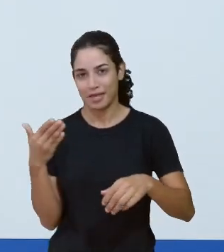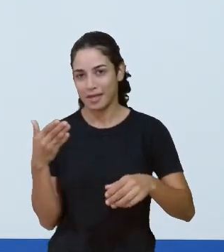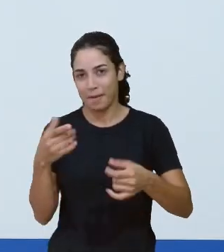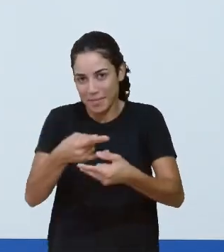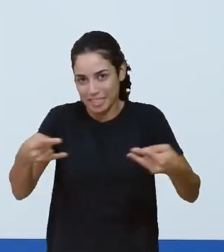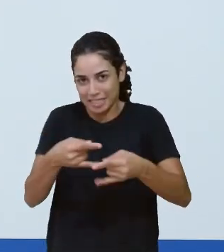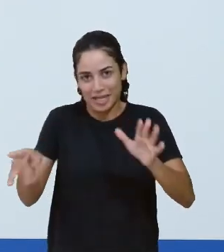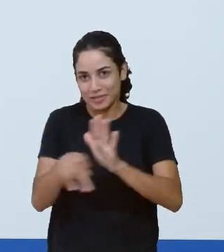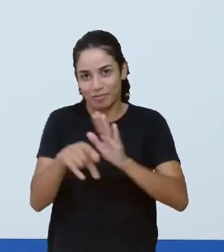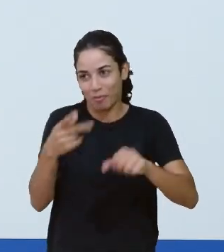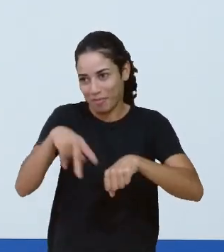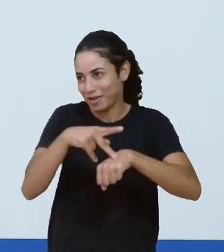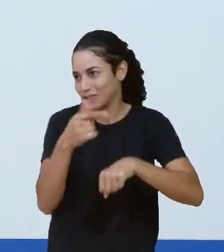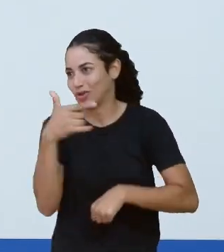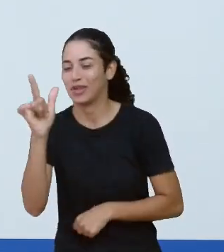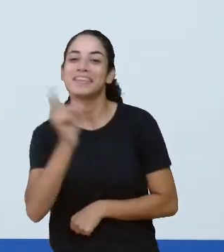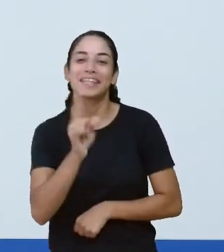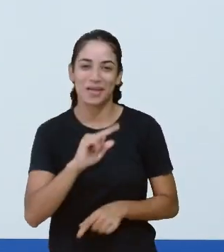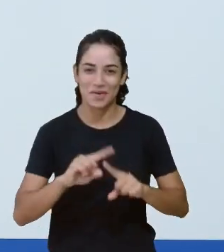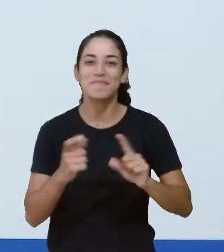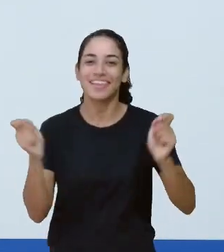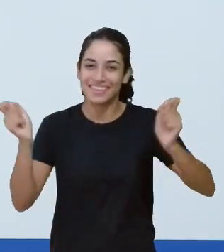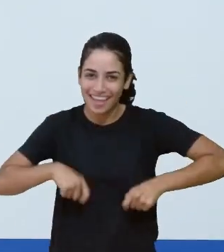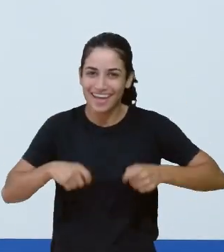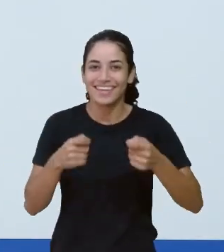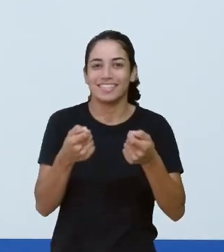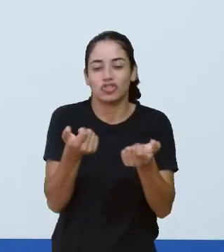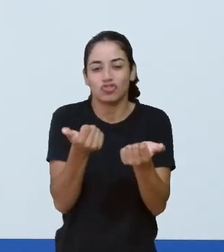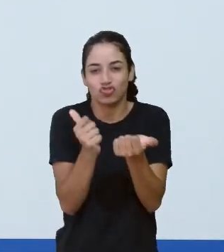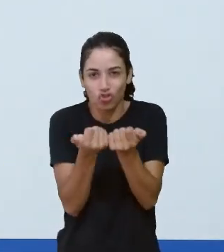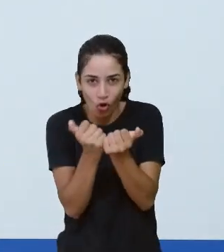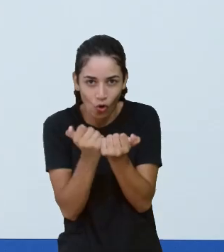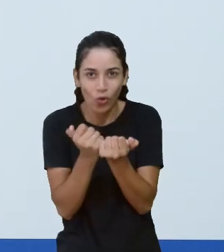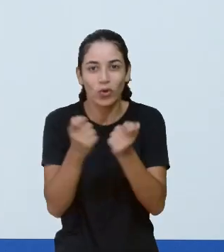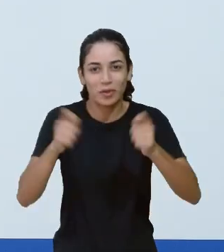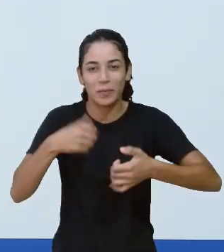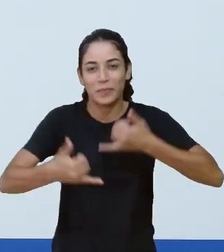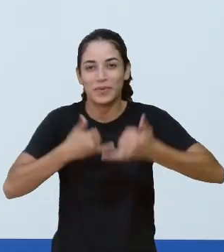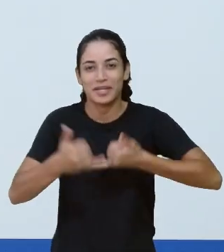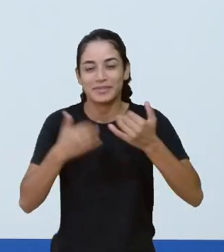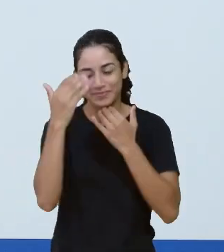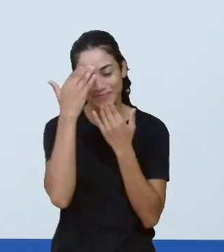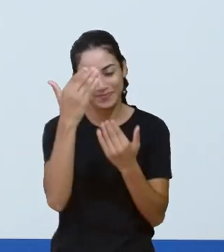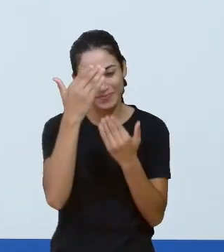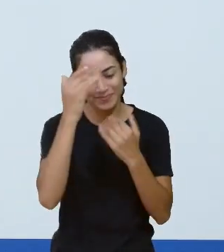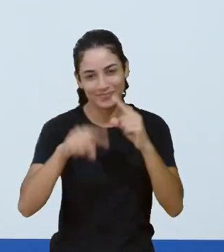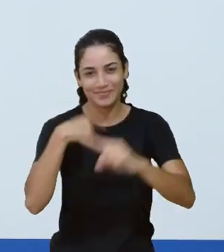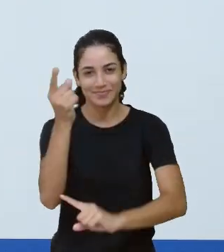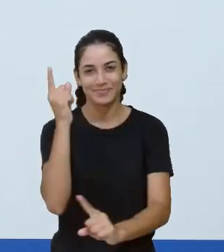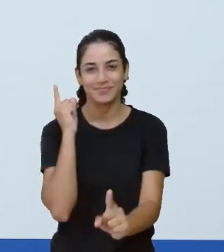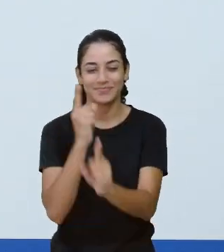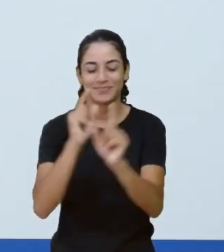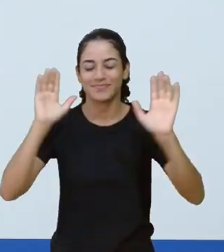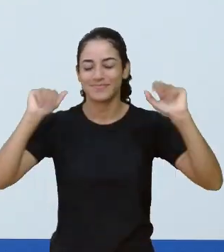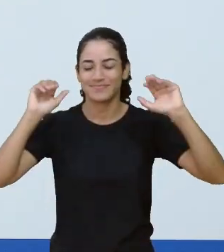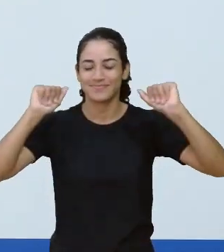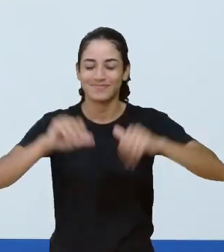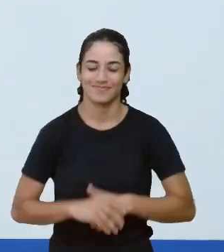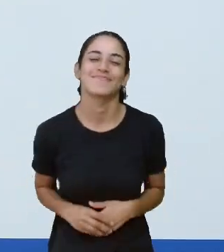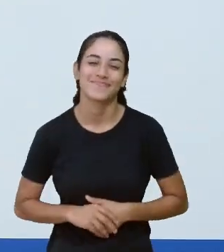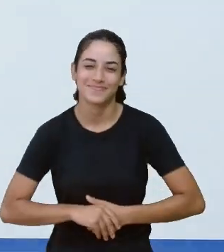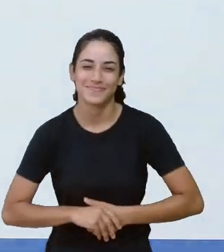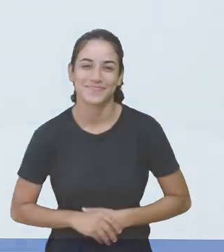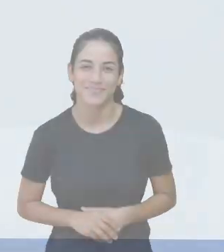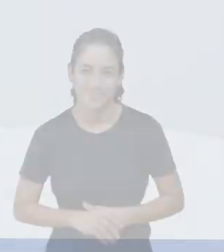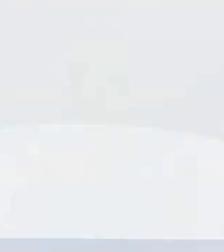mas tem jogos para vocês aprenderem brincando. Muito obrigada, até a próxima, tchau, tchau!